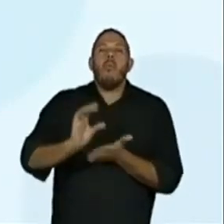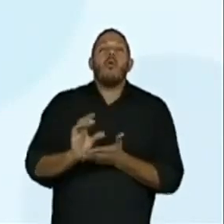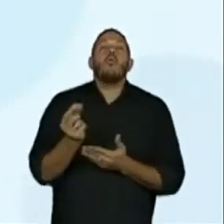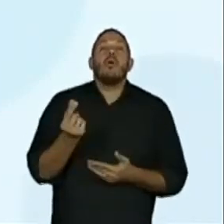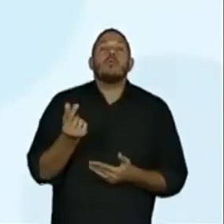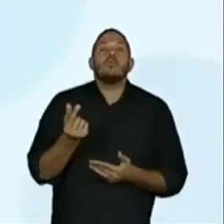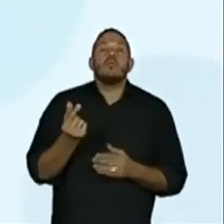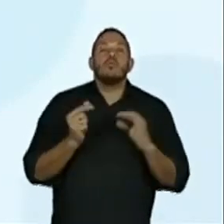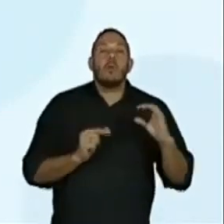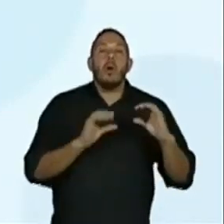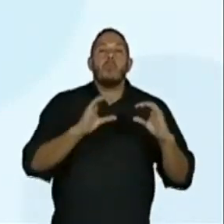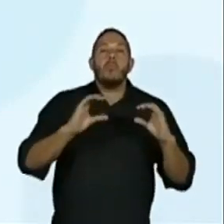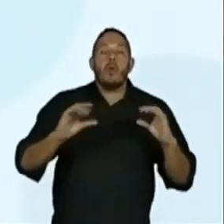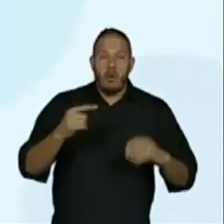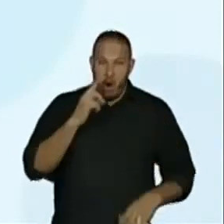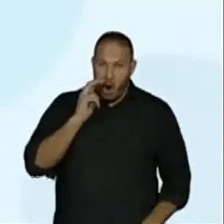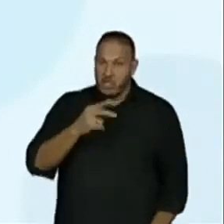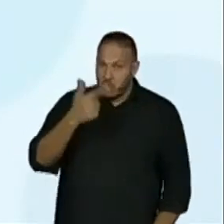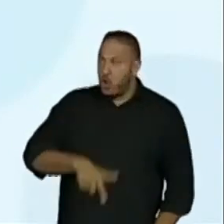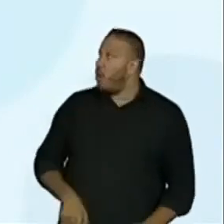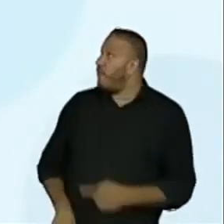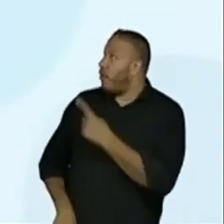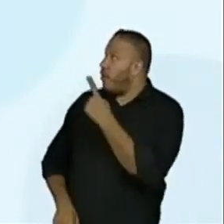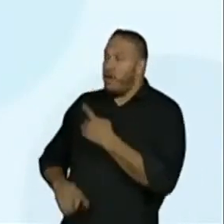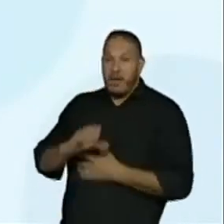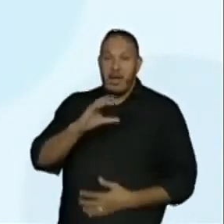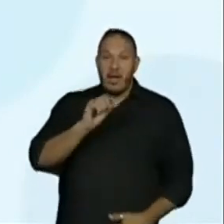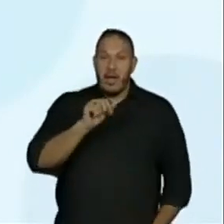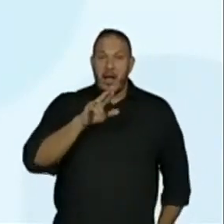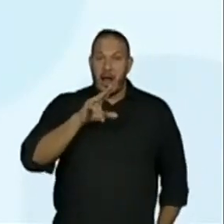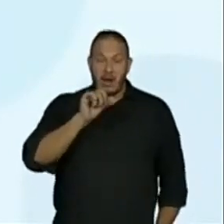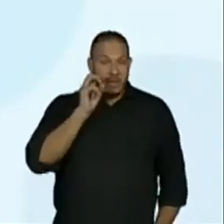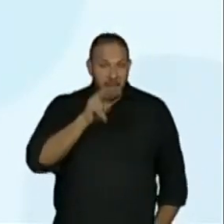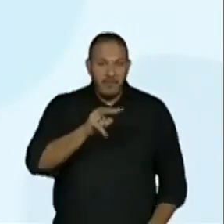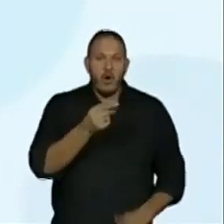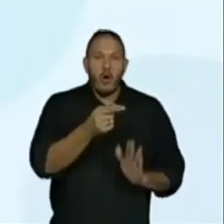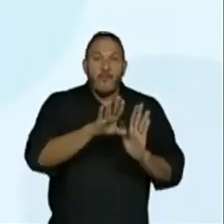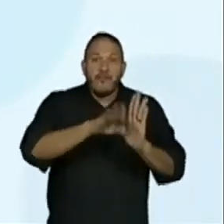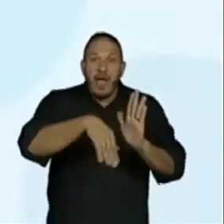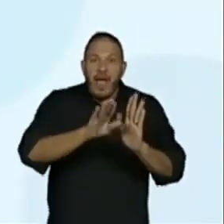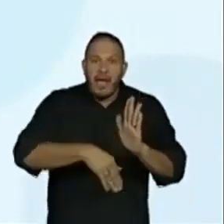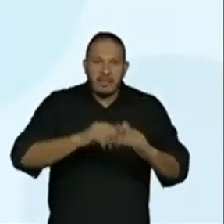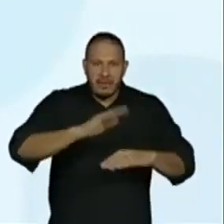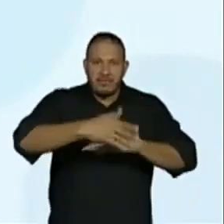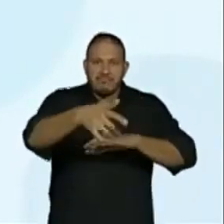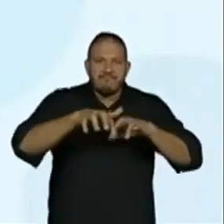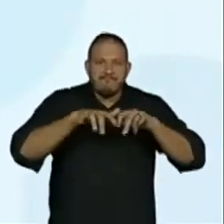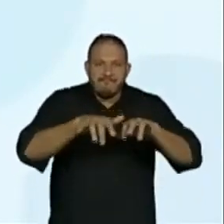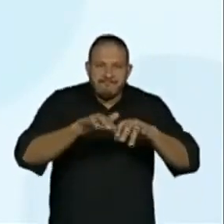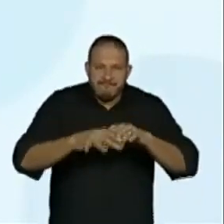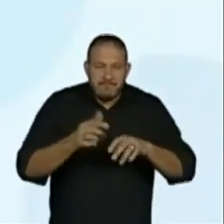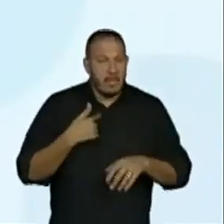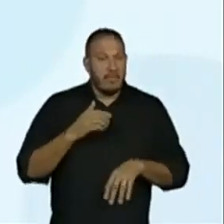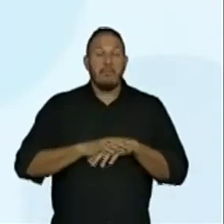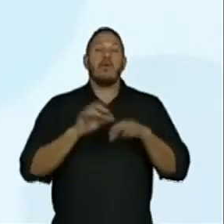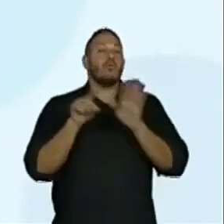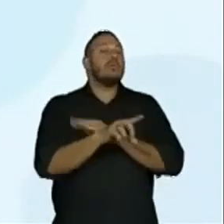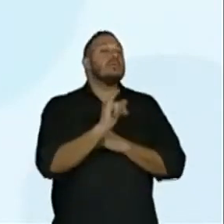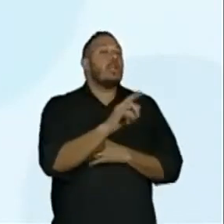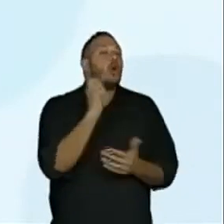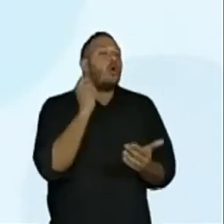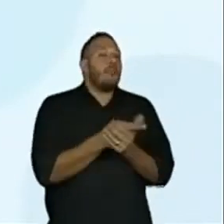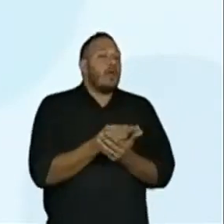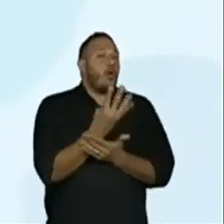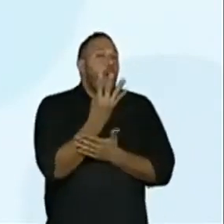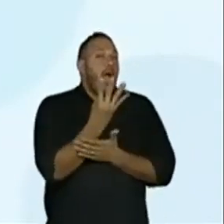o Carlos viu aí uma oferta com o preço do notebook. A minha pergunta é, se ele comprar e pagar em